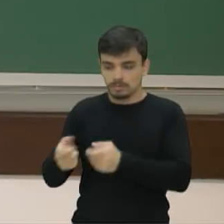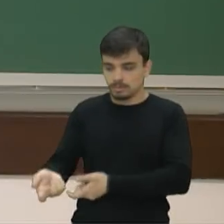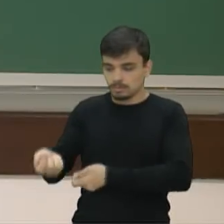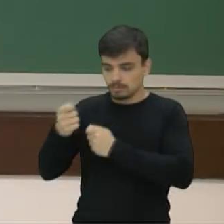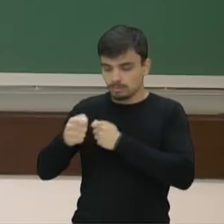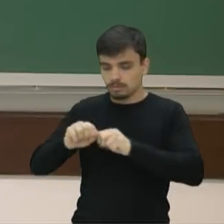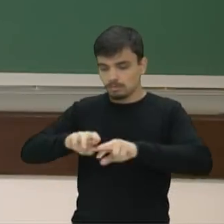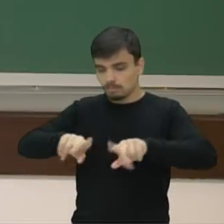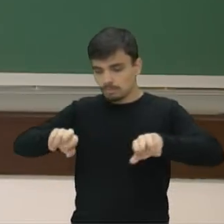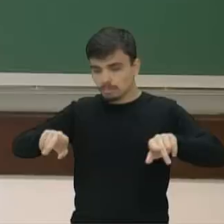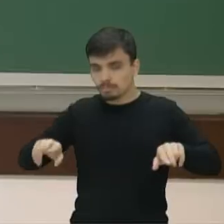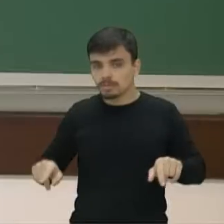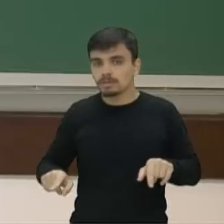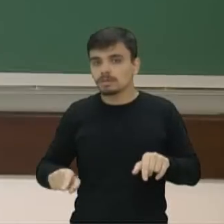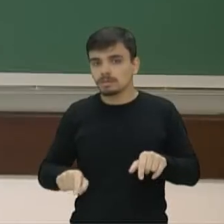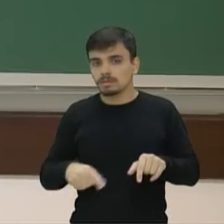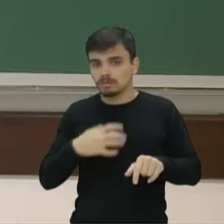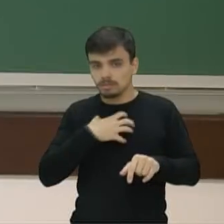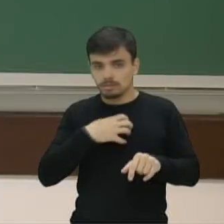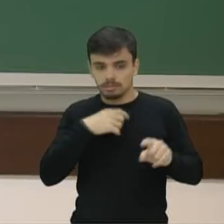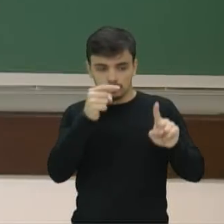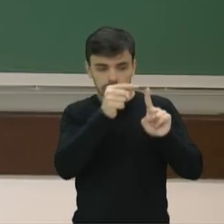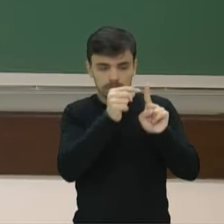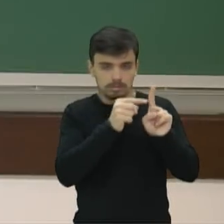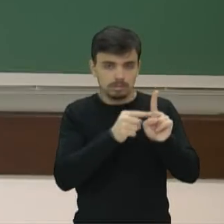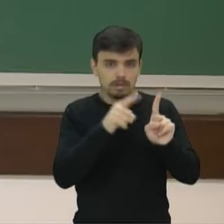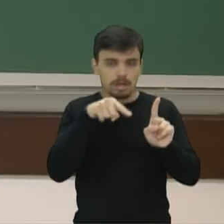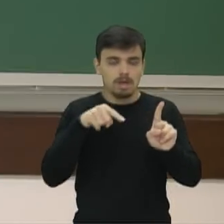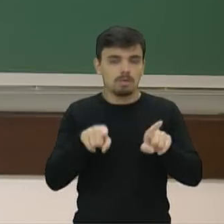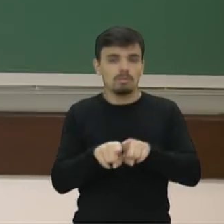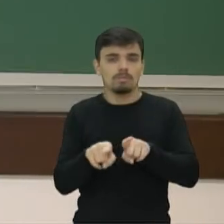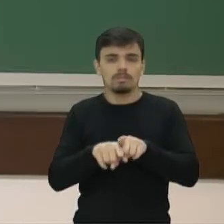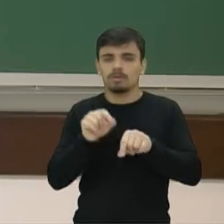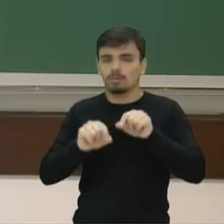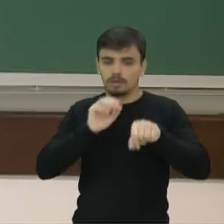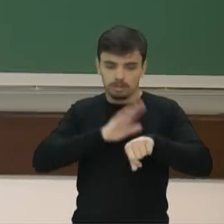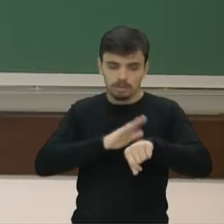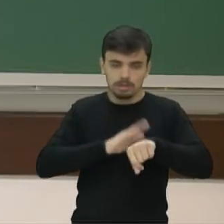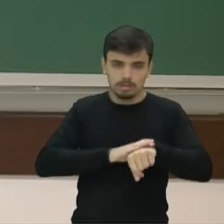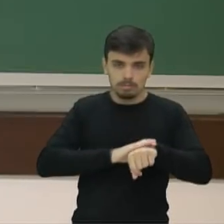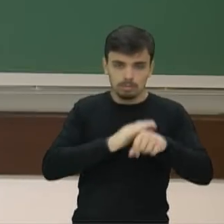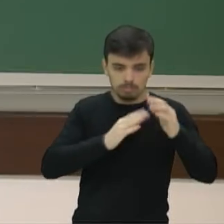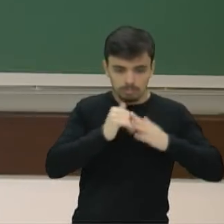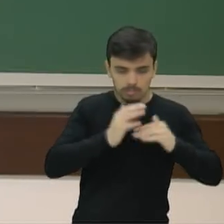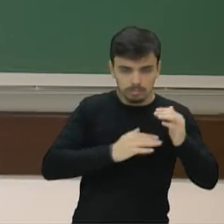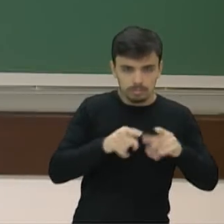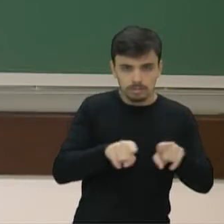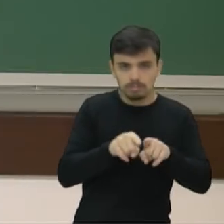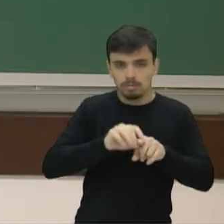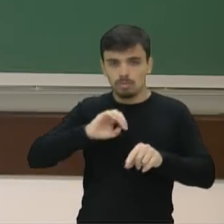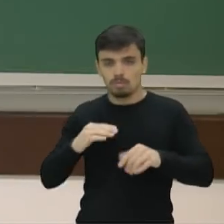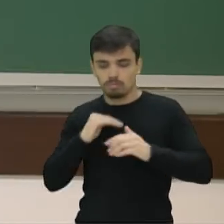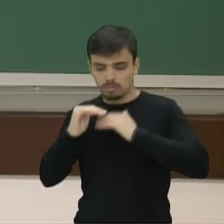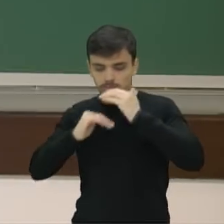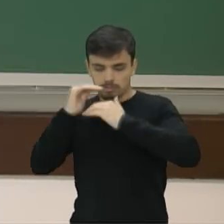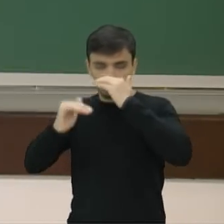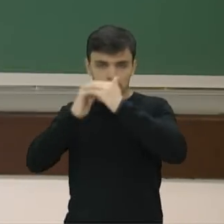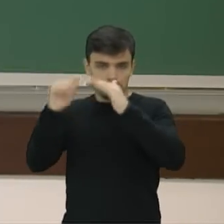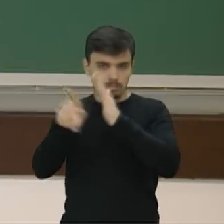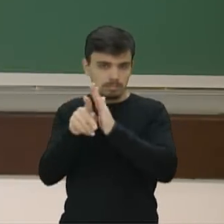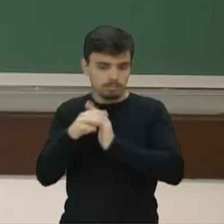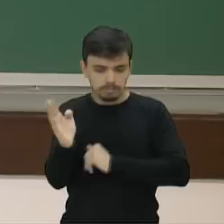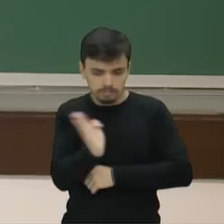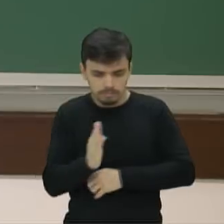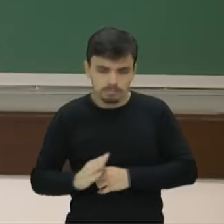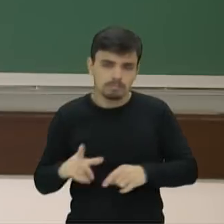determinadas espécies, haja vista que trata-se de um período de reprodução ou de um período de desenvolvimento dessas espécies, porque os peixes